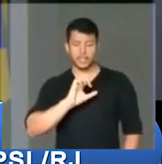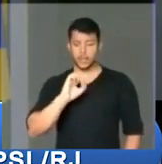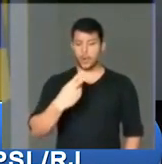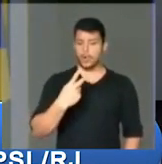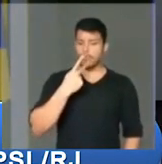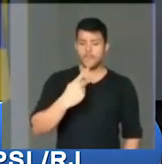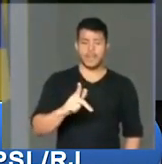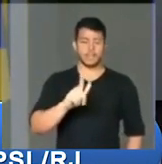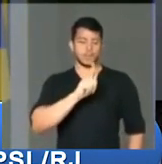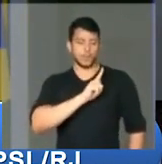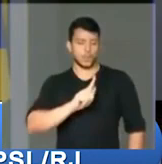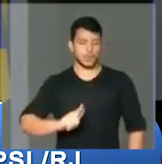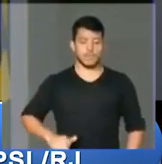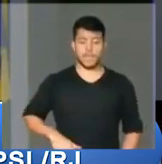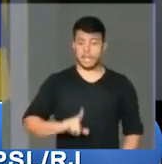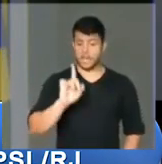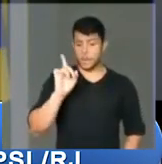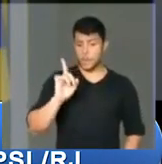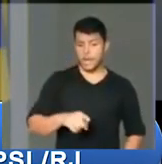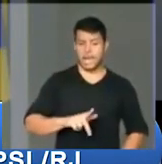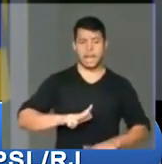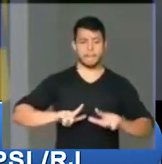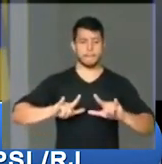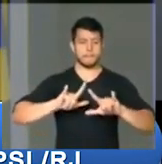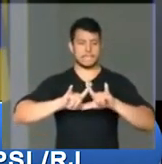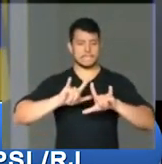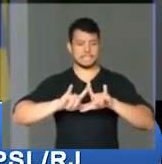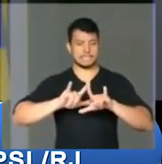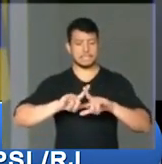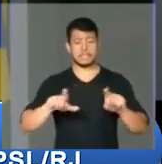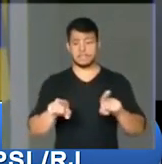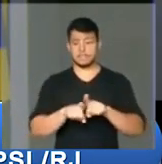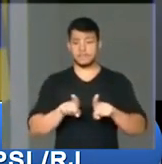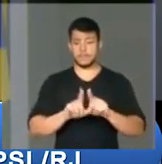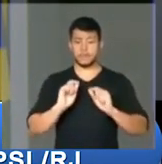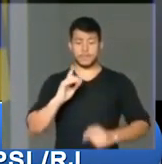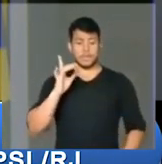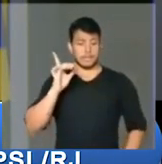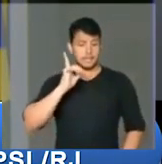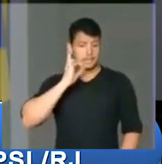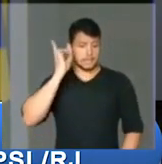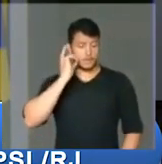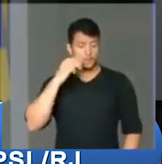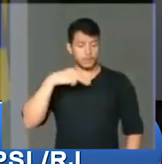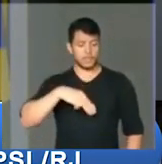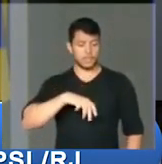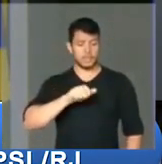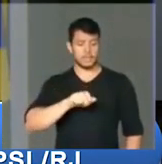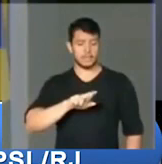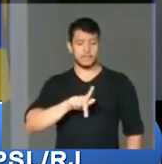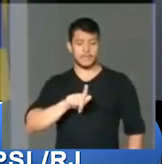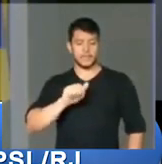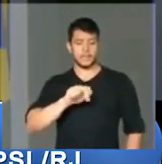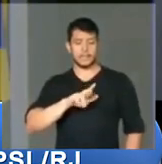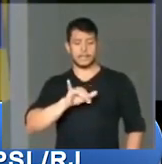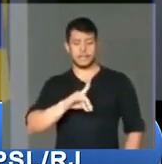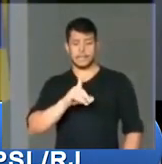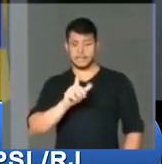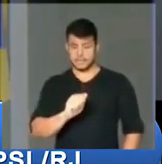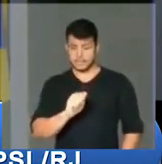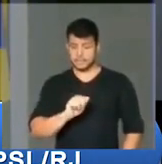de milicianos. Tenho aqui alguns tweets, por exemplo, a deputada Margarida Salomão do PT dizendo que um governo